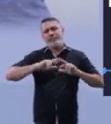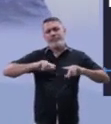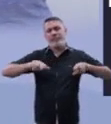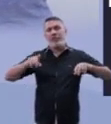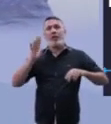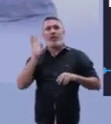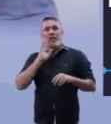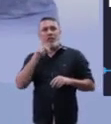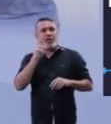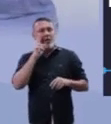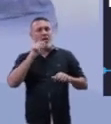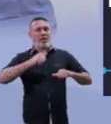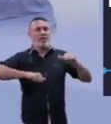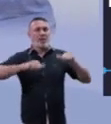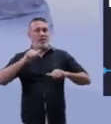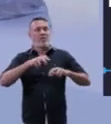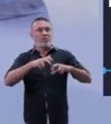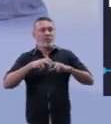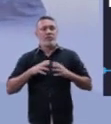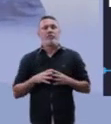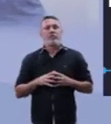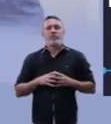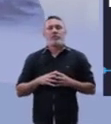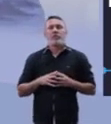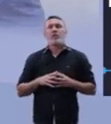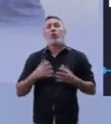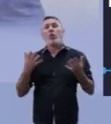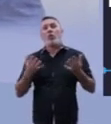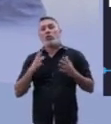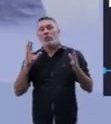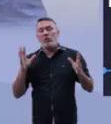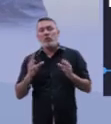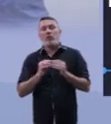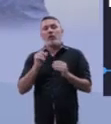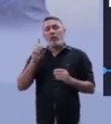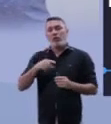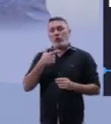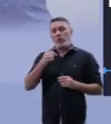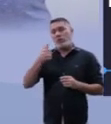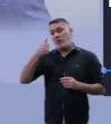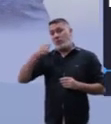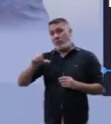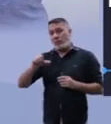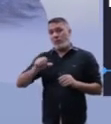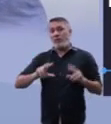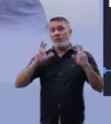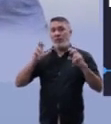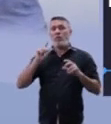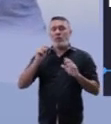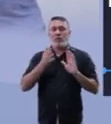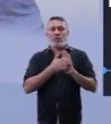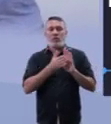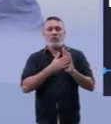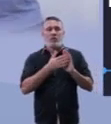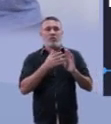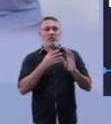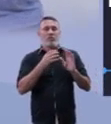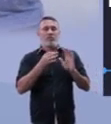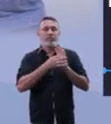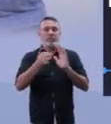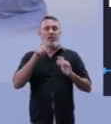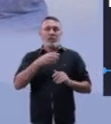forma conjunta também. Então é bacana você fazer essa análise. Então o que nós vamos analisar hoje é a redação do Enem 2019, a cartilha